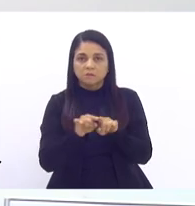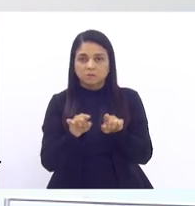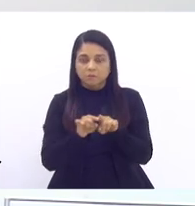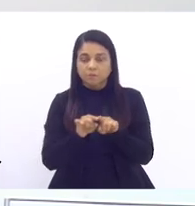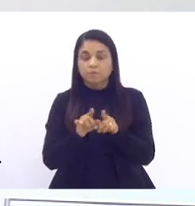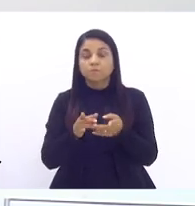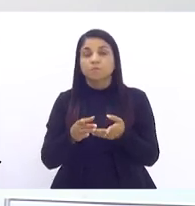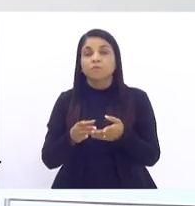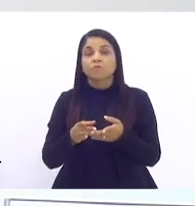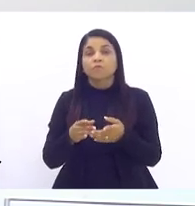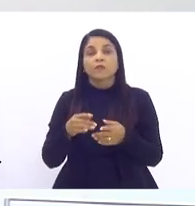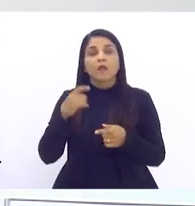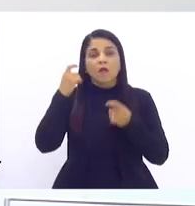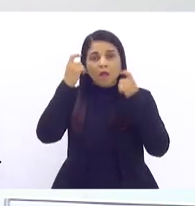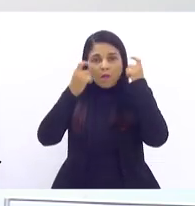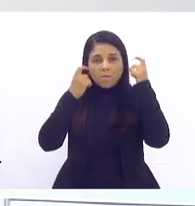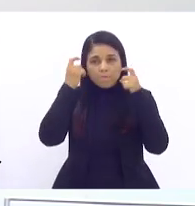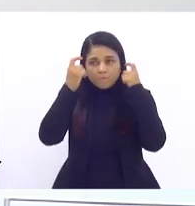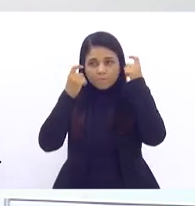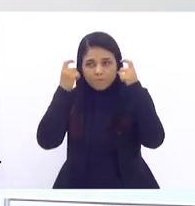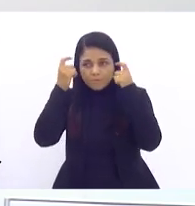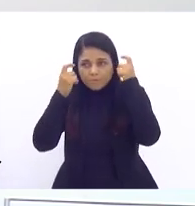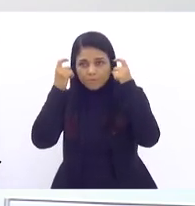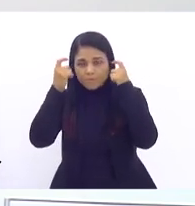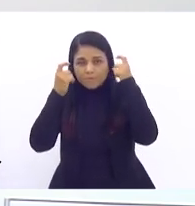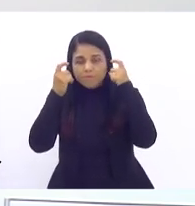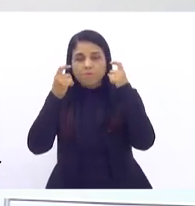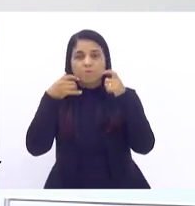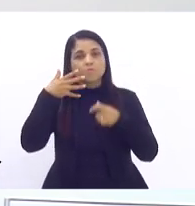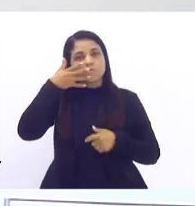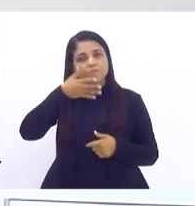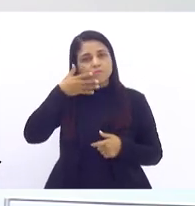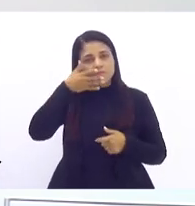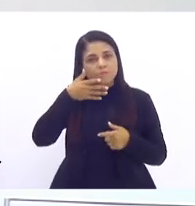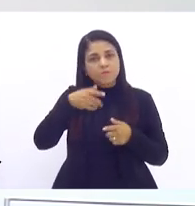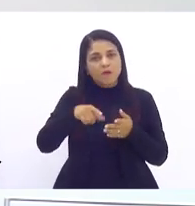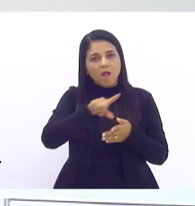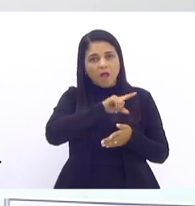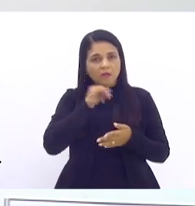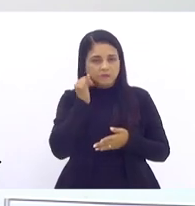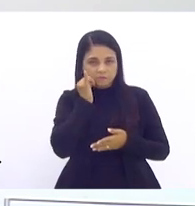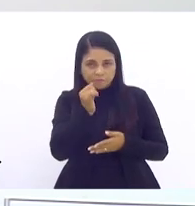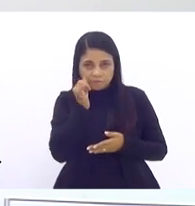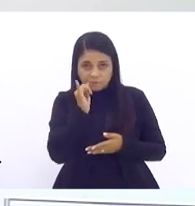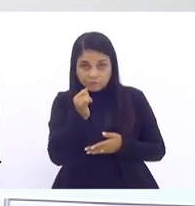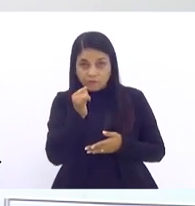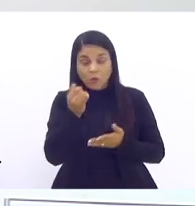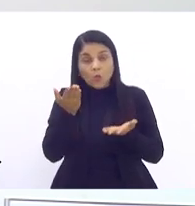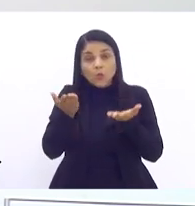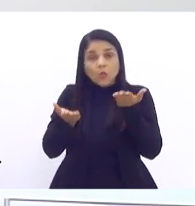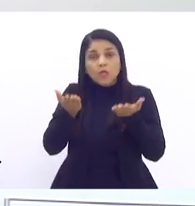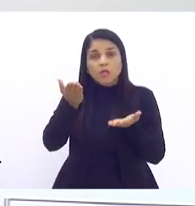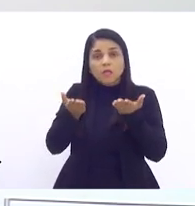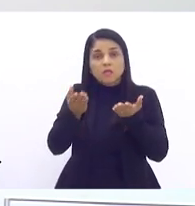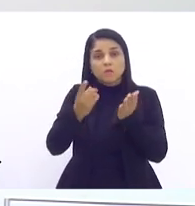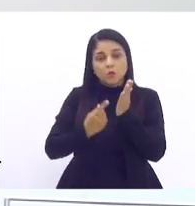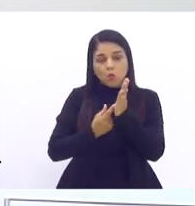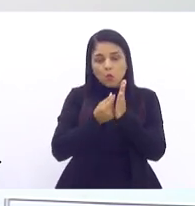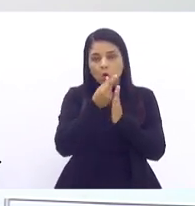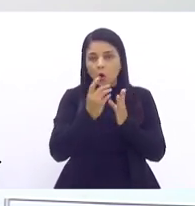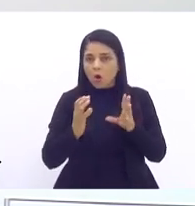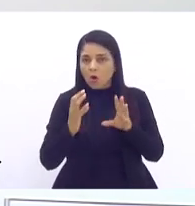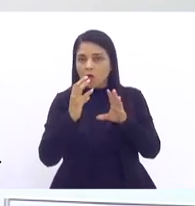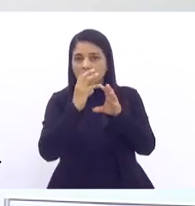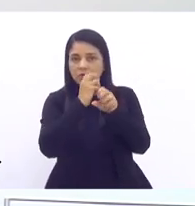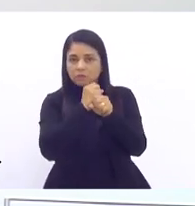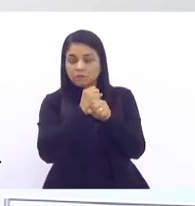a preocupação inclusive foi a nossa fala Inicial Aqui é do equilíbrio orçamentário né tudo